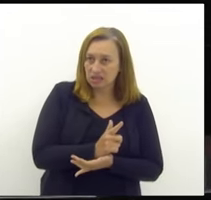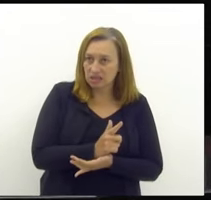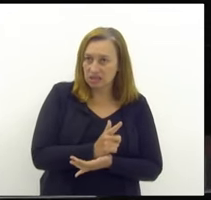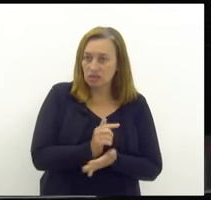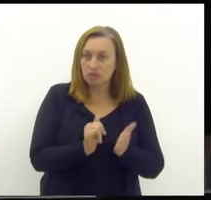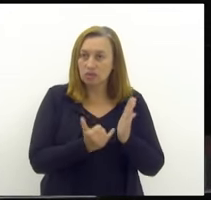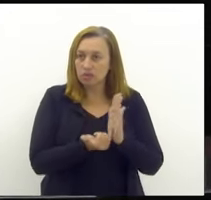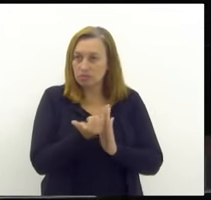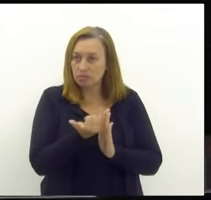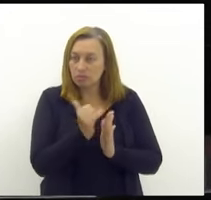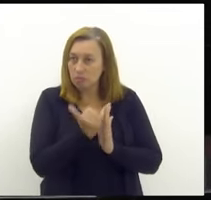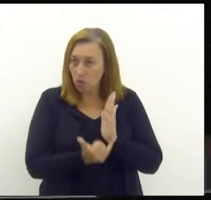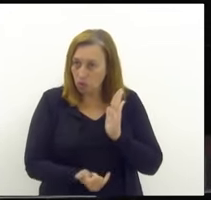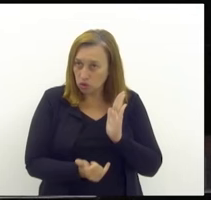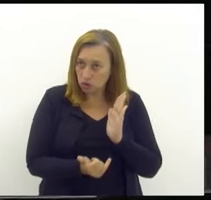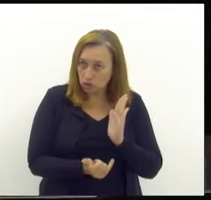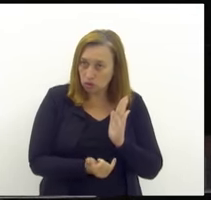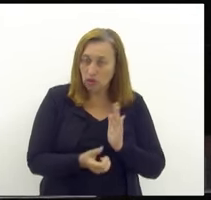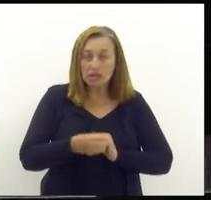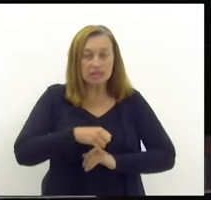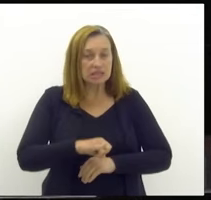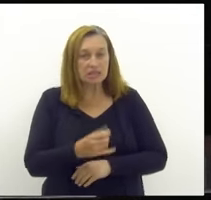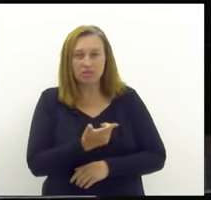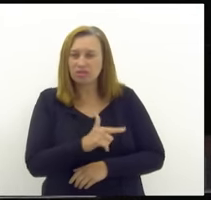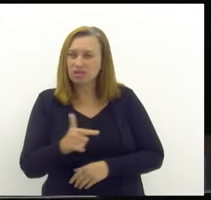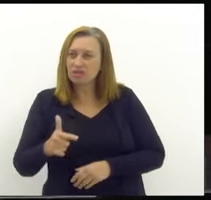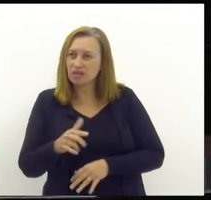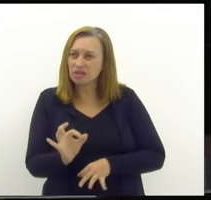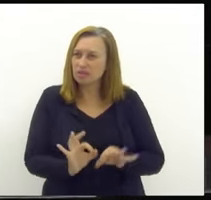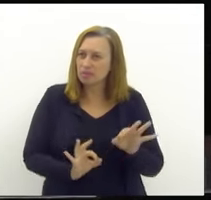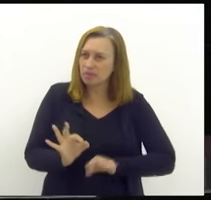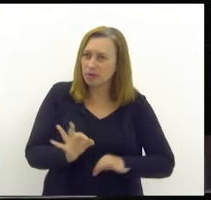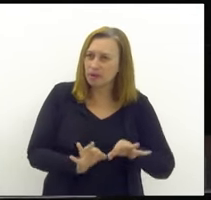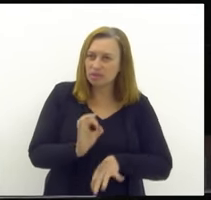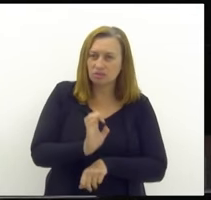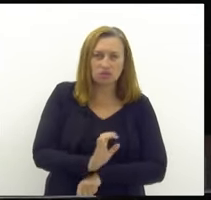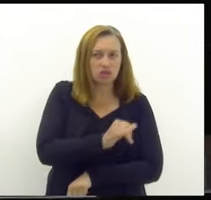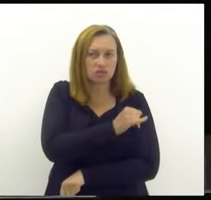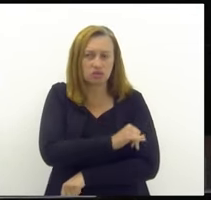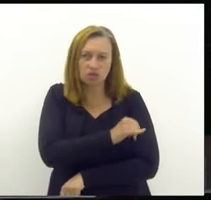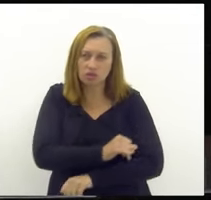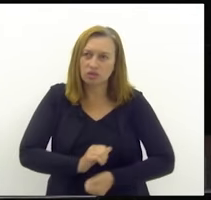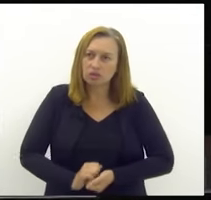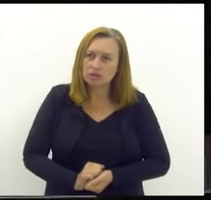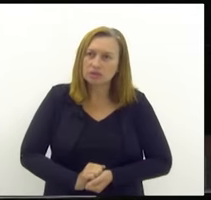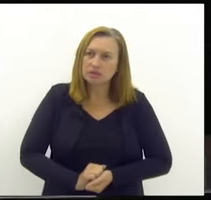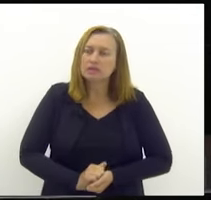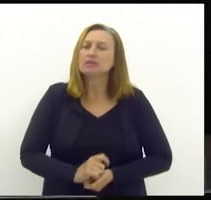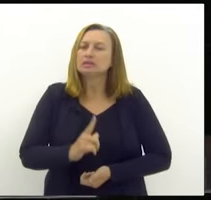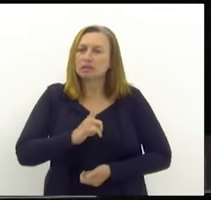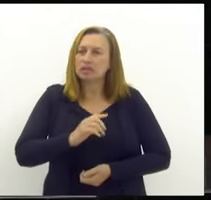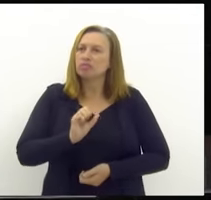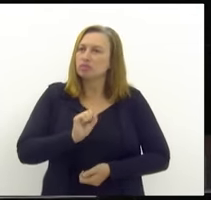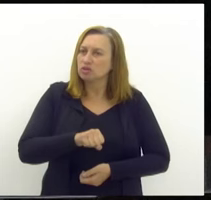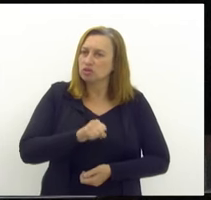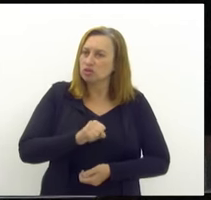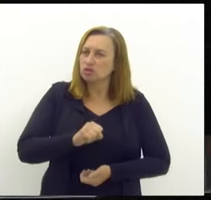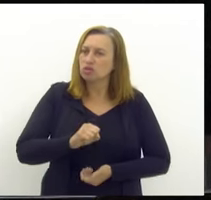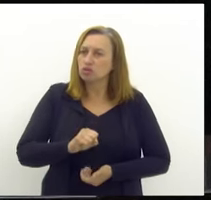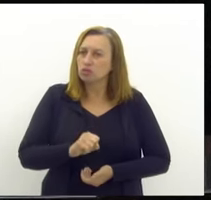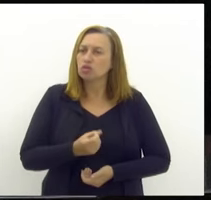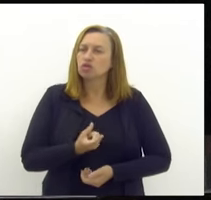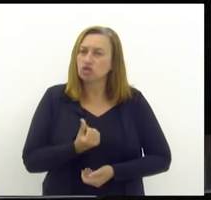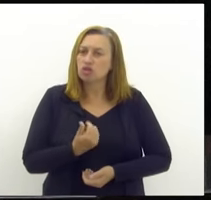de planejamento sistêmica no estado do Rio de Janeiro nós teríamos sim recursos para pagar